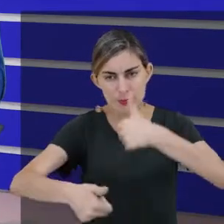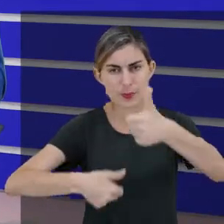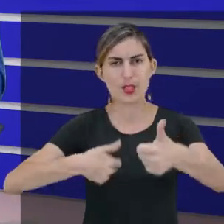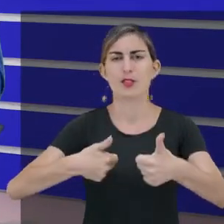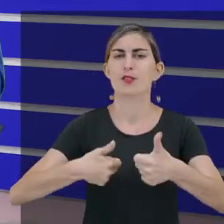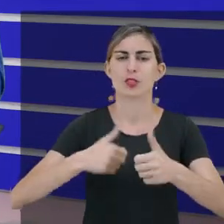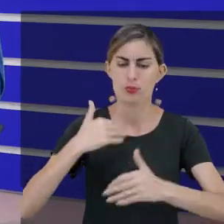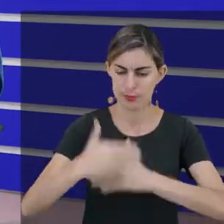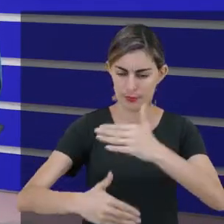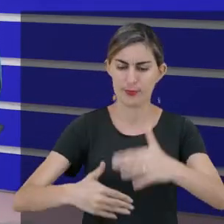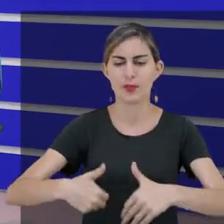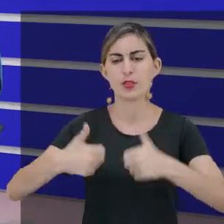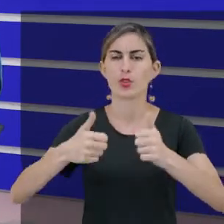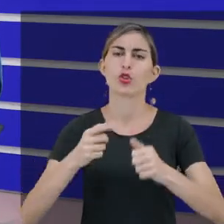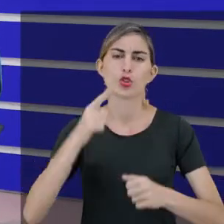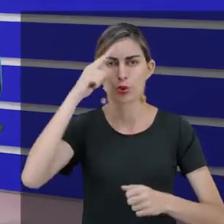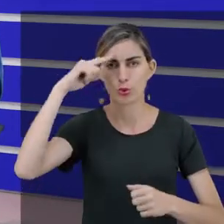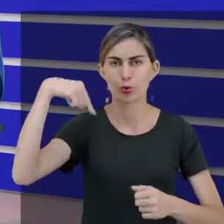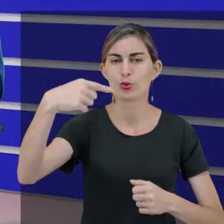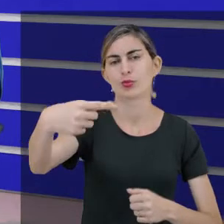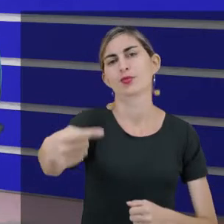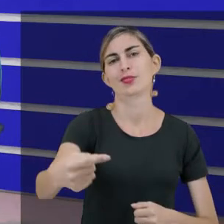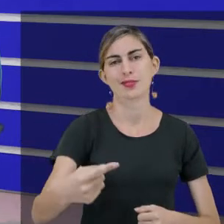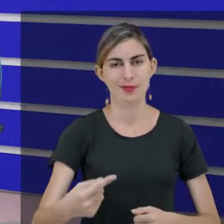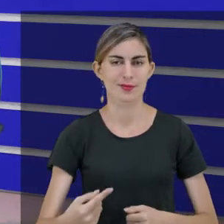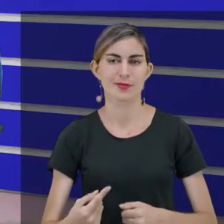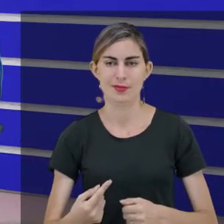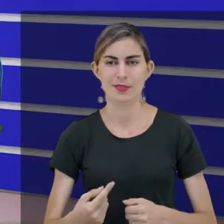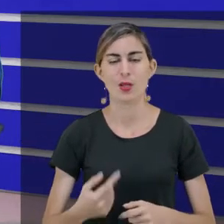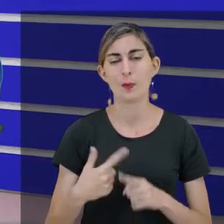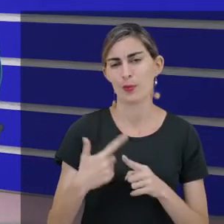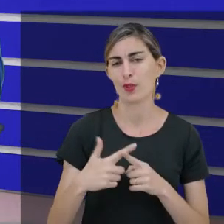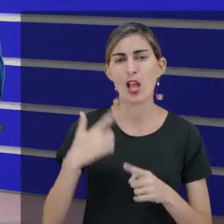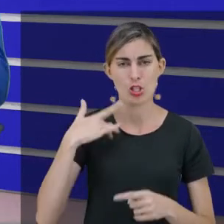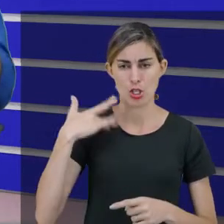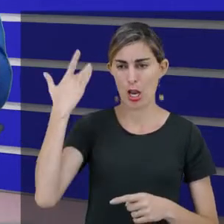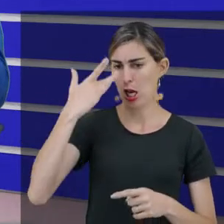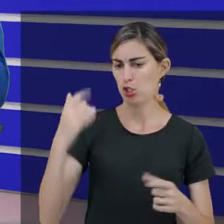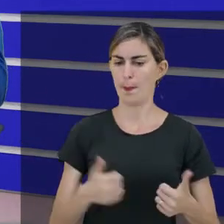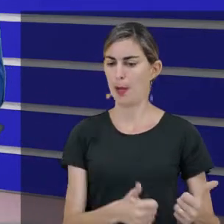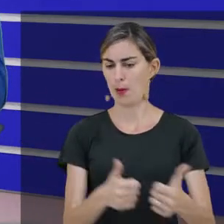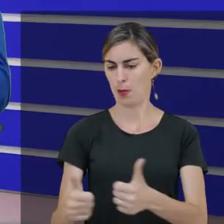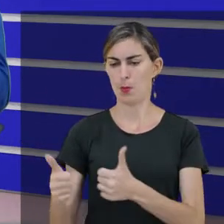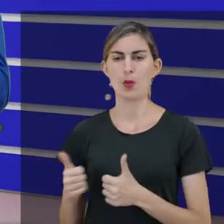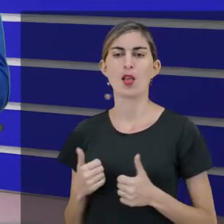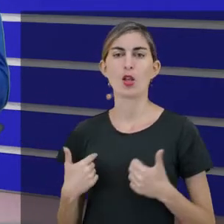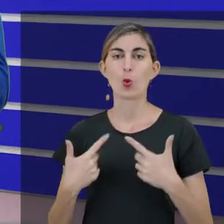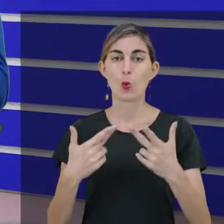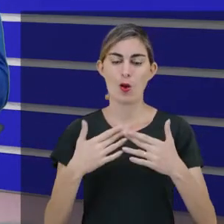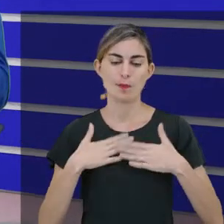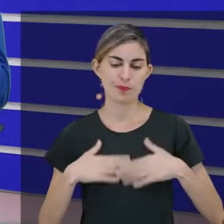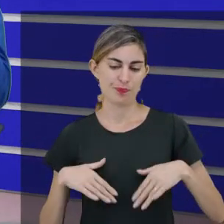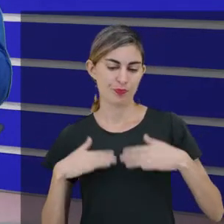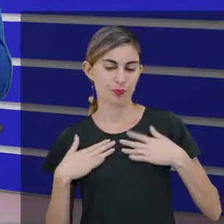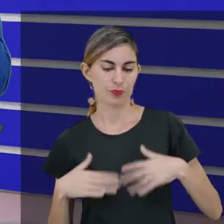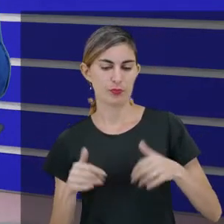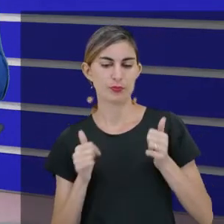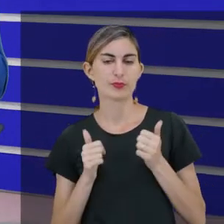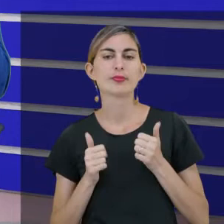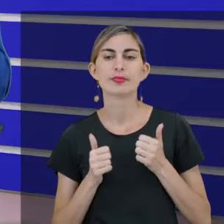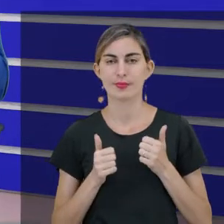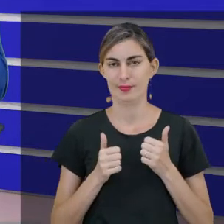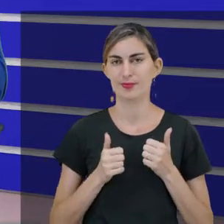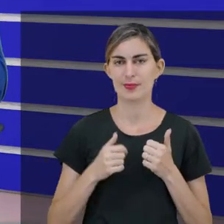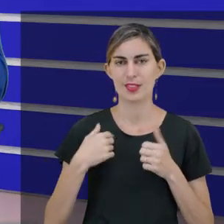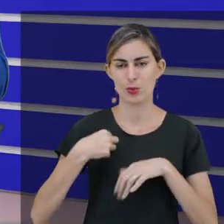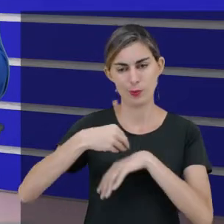Né? Essa melhoria ela vai existir. Até porque quando a gente acha que está bem, a gente se acomoda. E uma lição